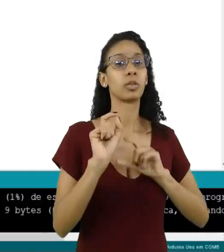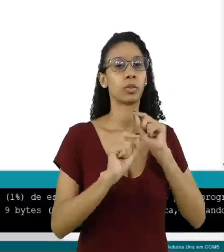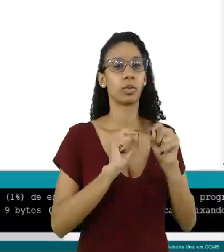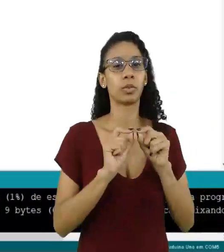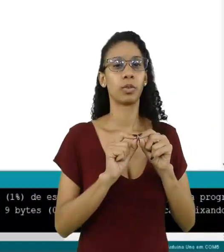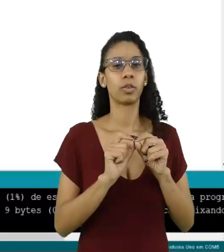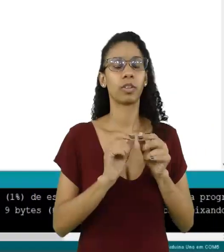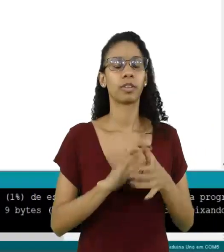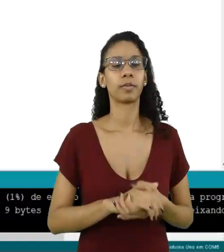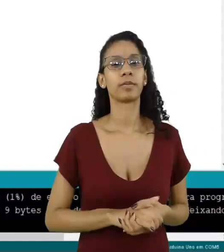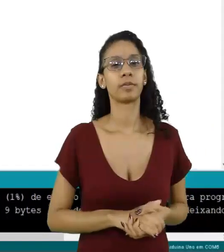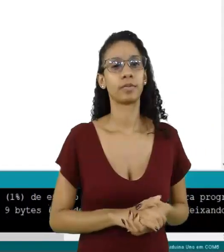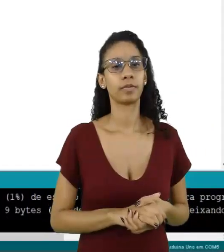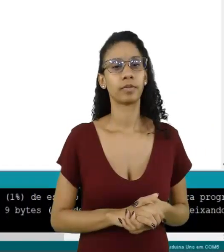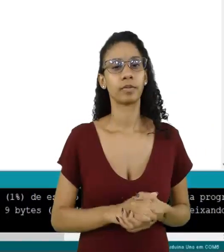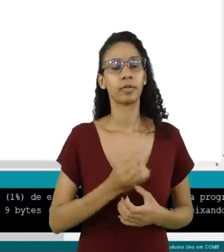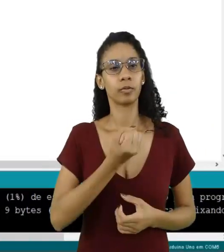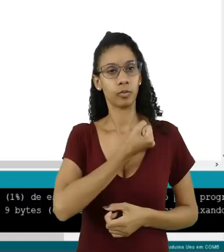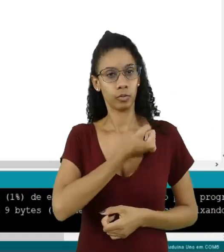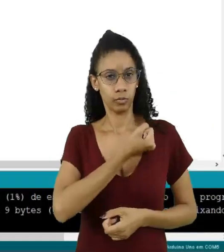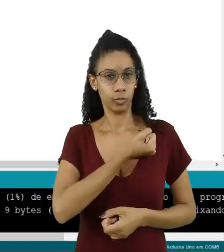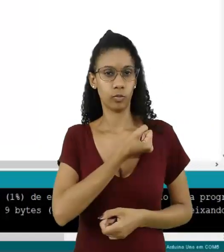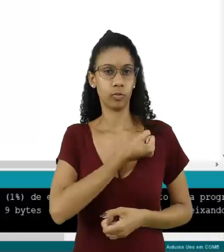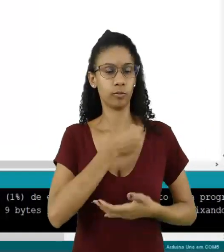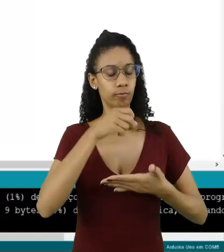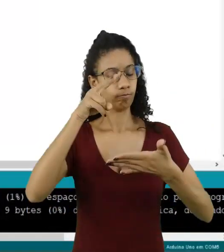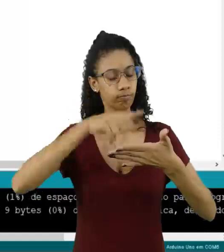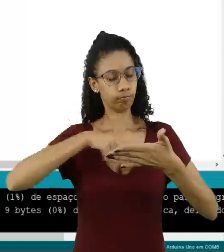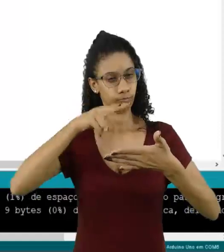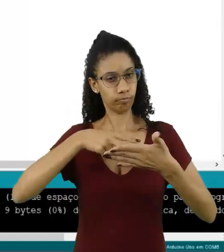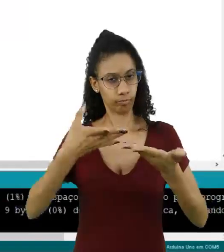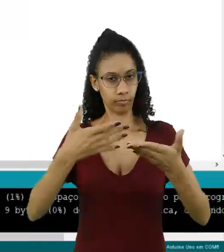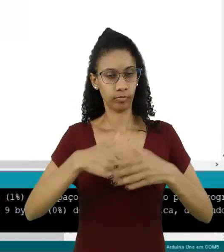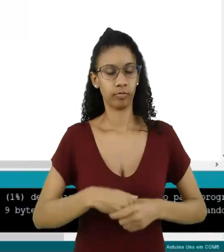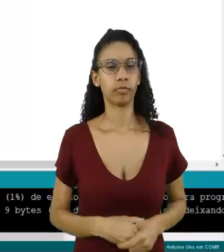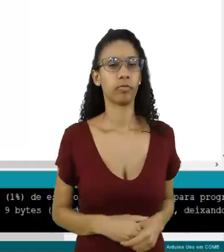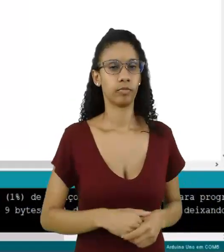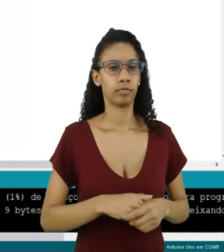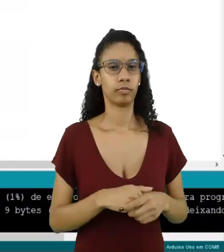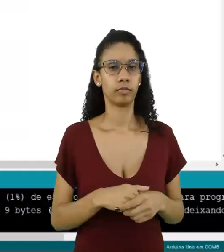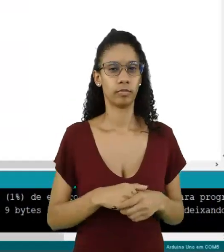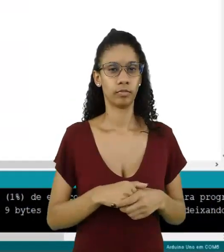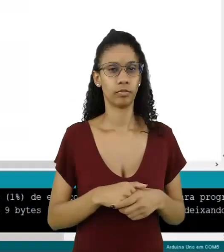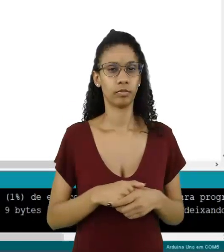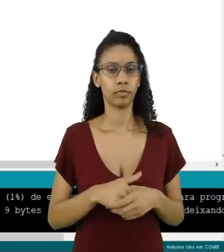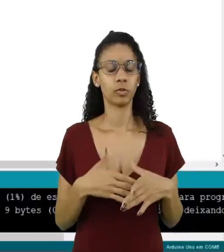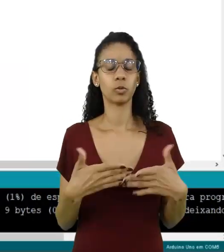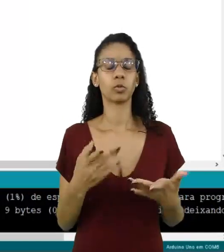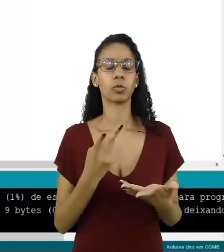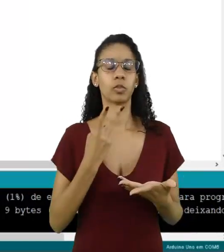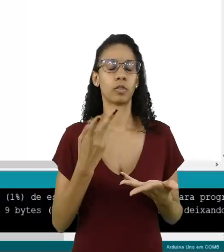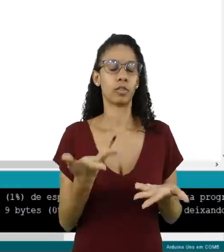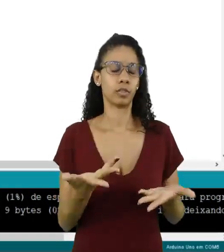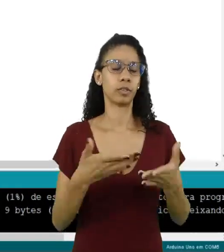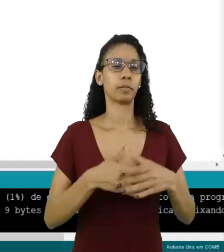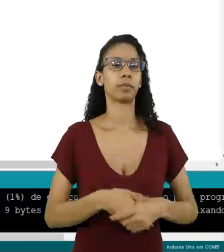imprima para mim, via comunicação serial, o valor que está sendo lido. Eu fecho isso